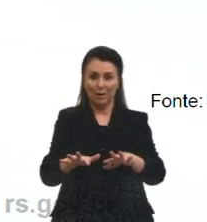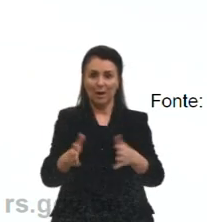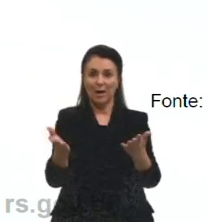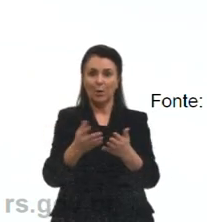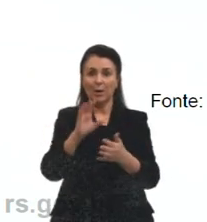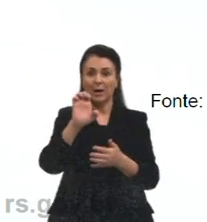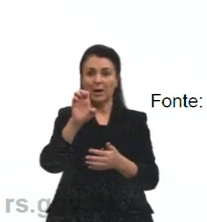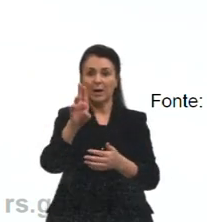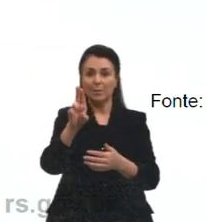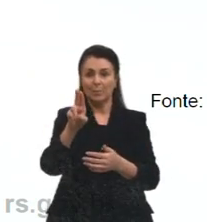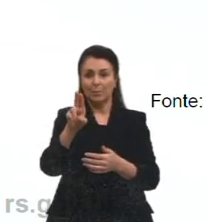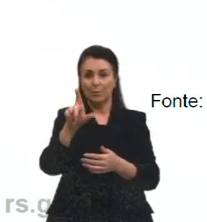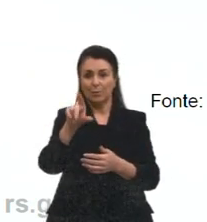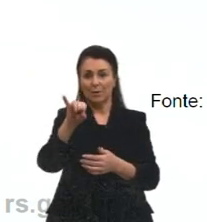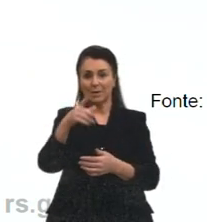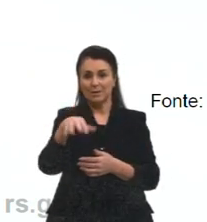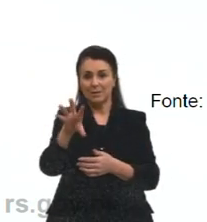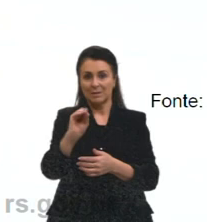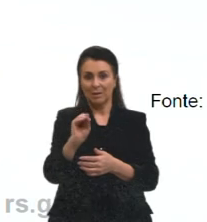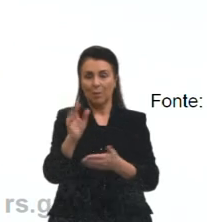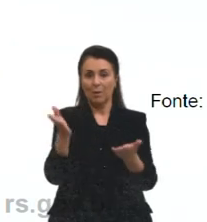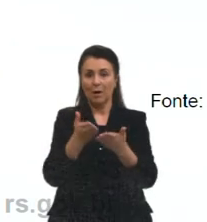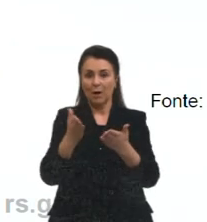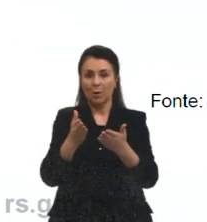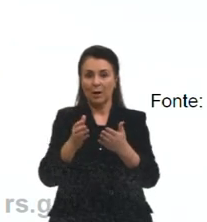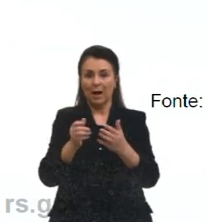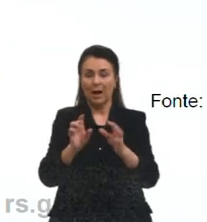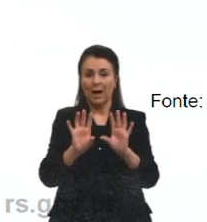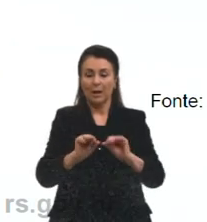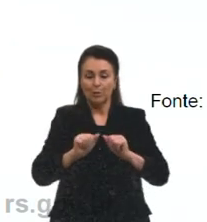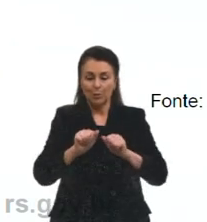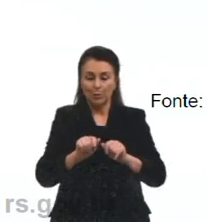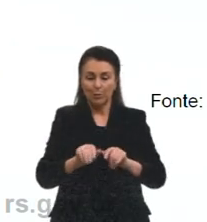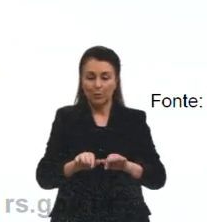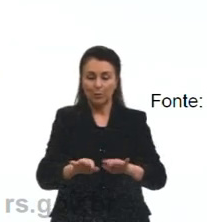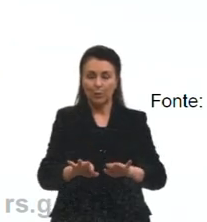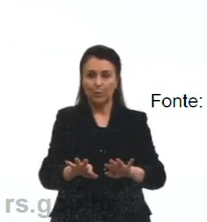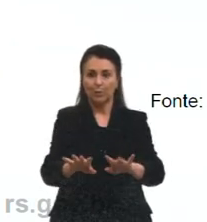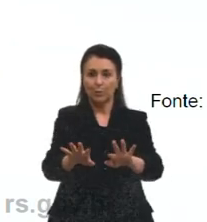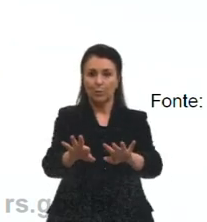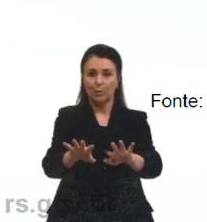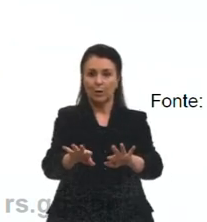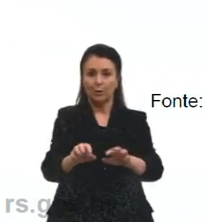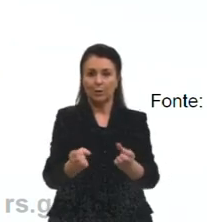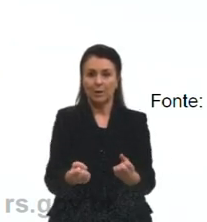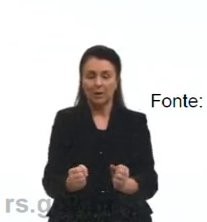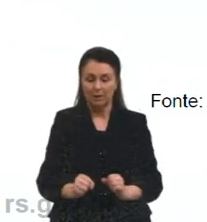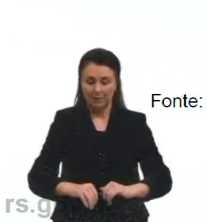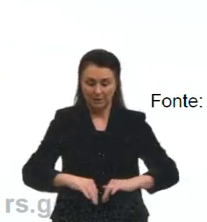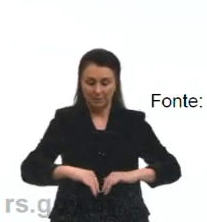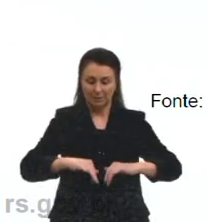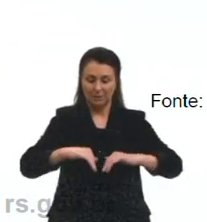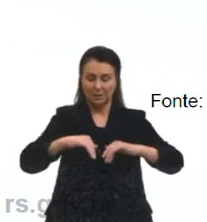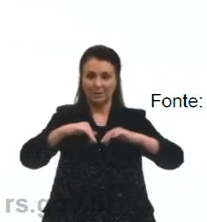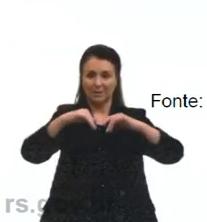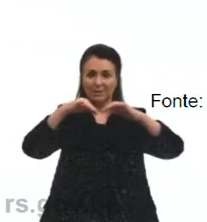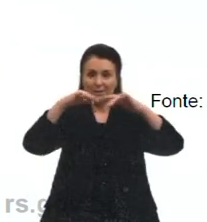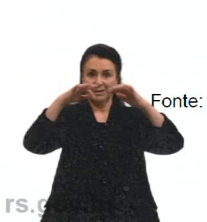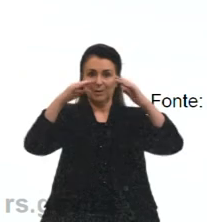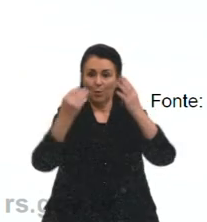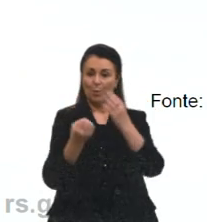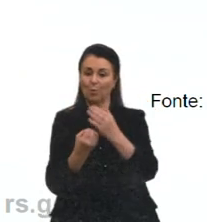ebulição é a tendência da matéria passado o líquido para o gasoso Neto líquido para o vapor Ok